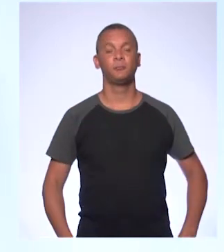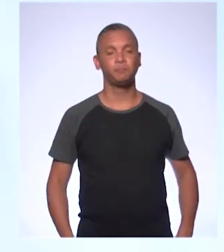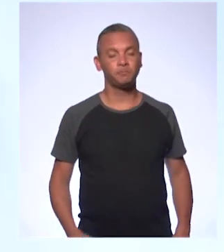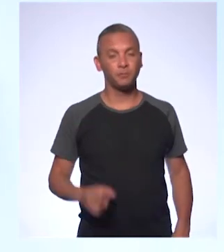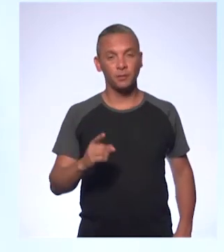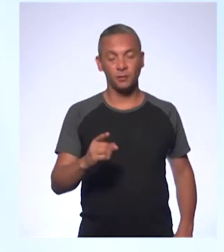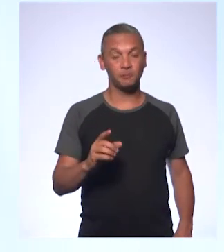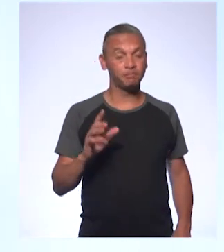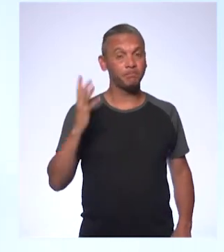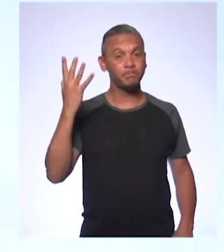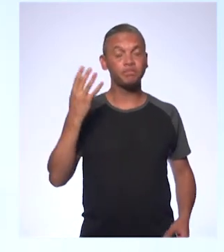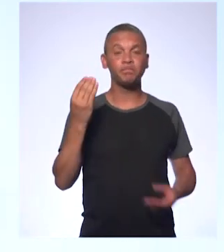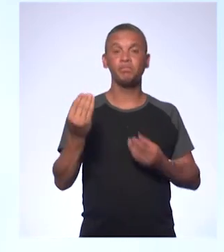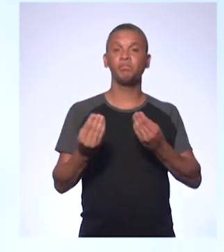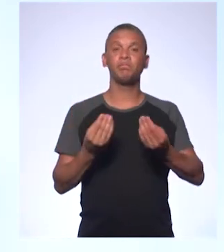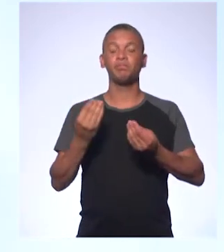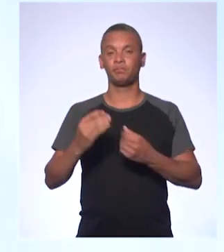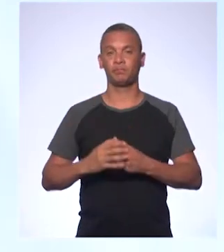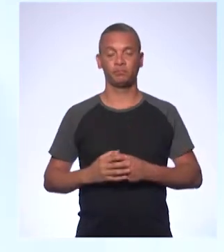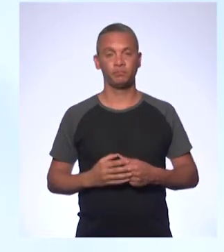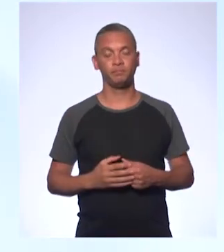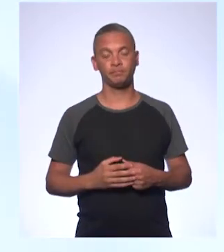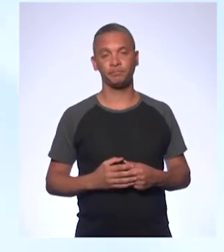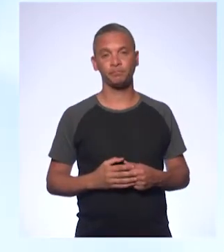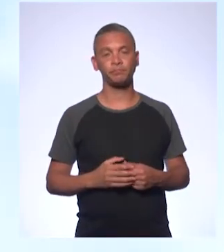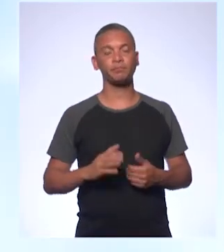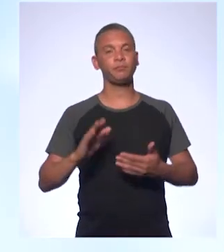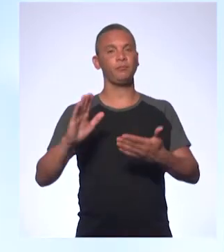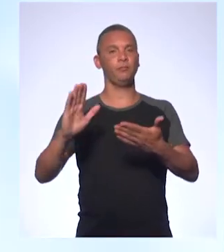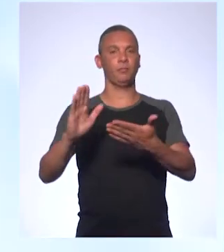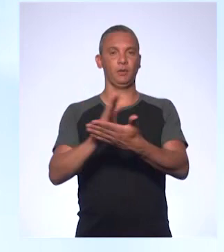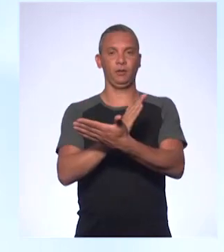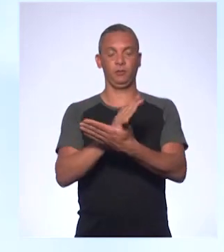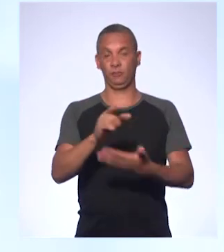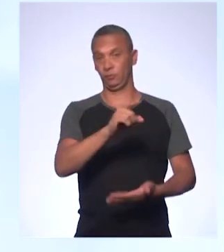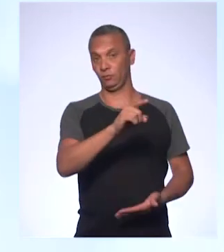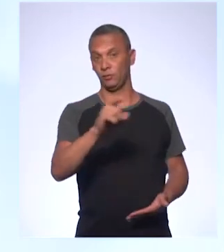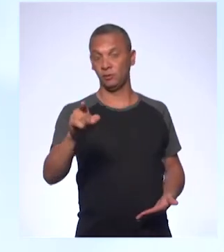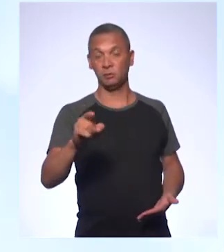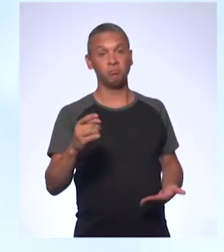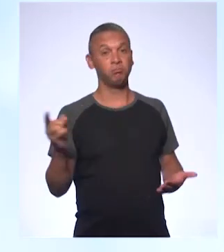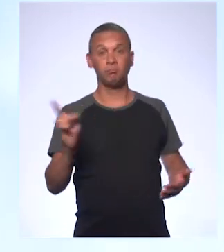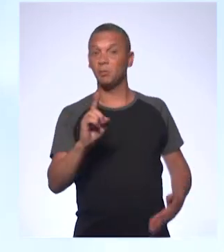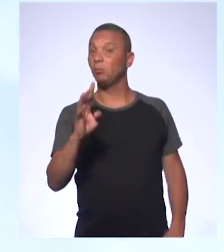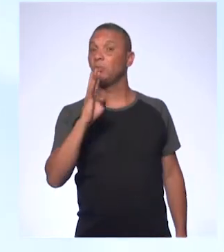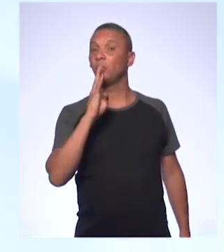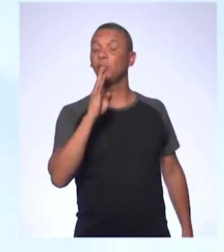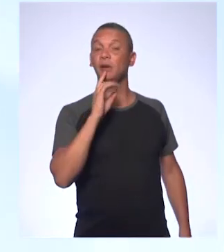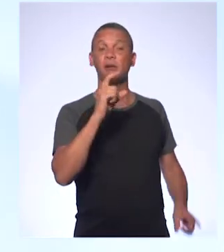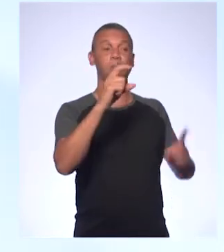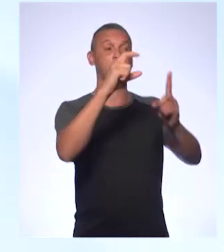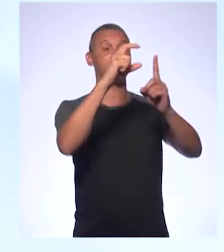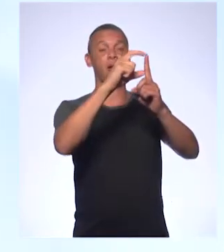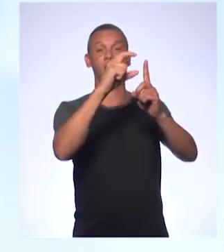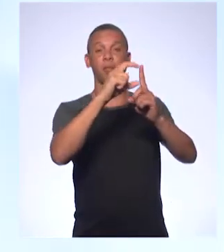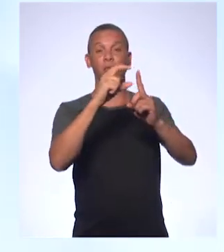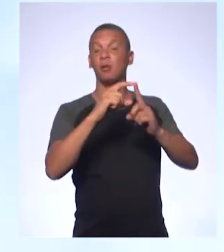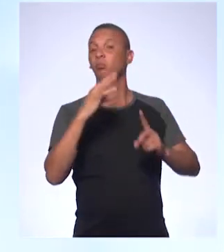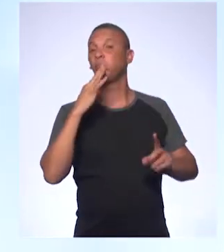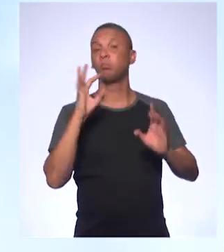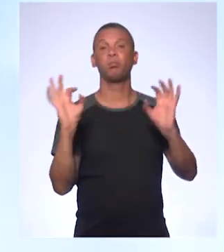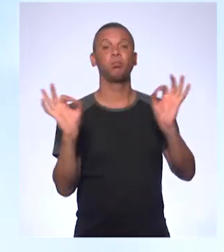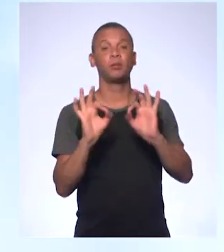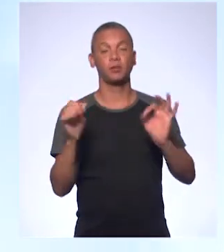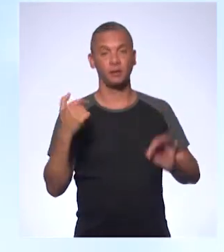estarão numa situação em que muitos de vocês talvez não conheçam determinadas palavras e aqui